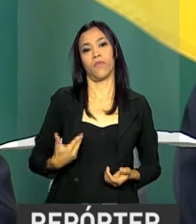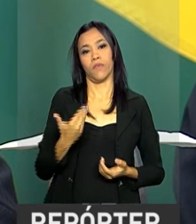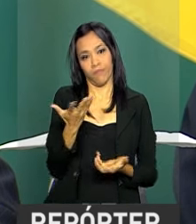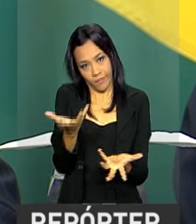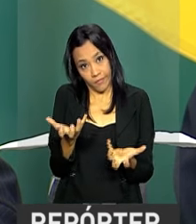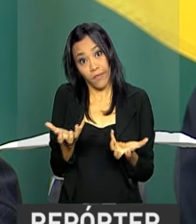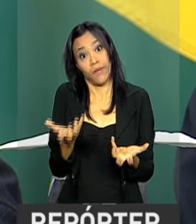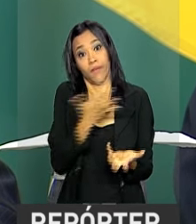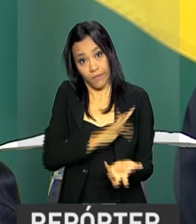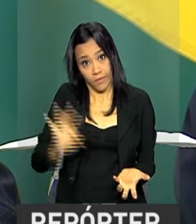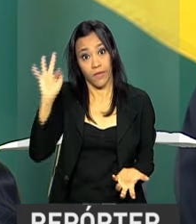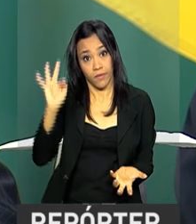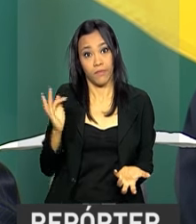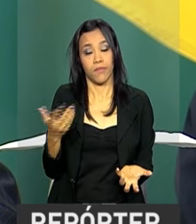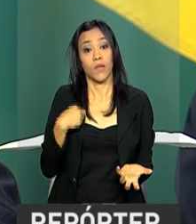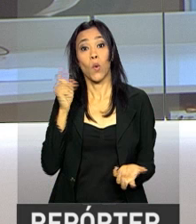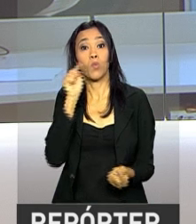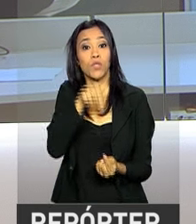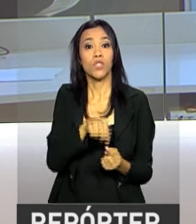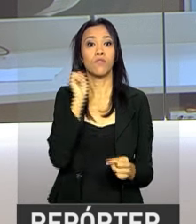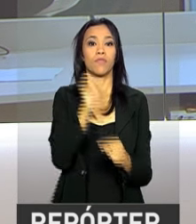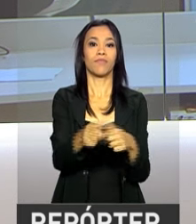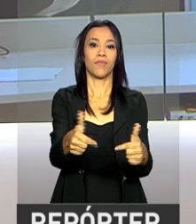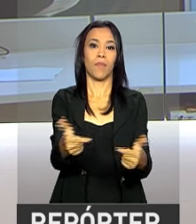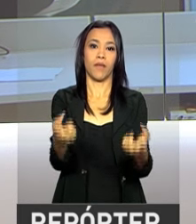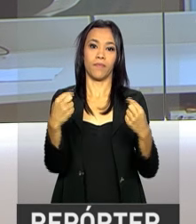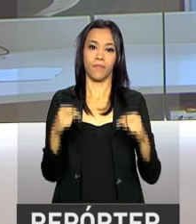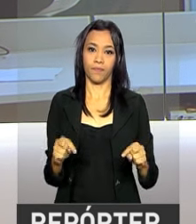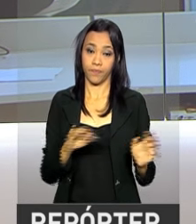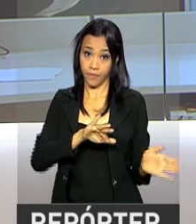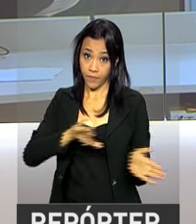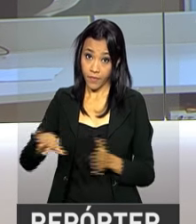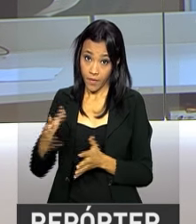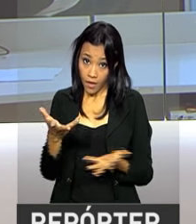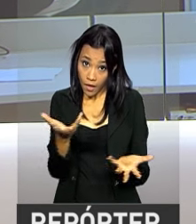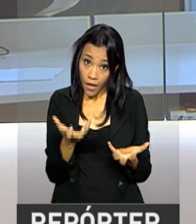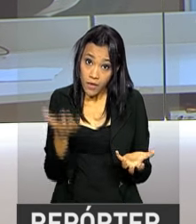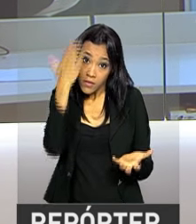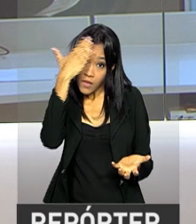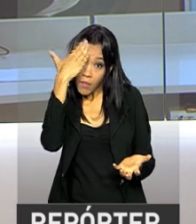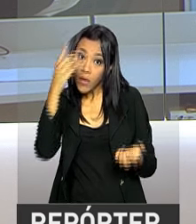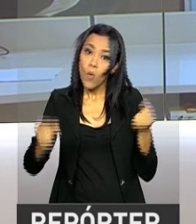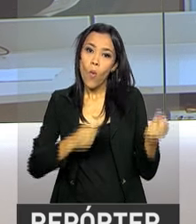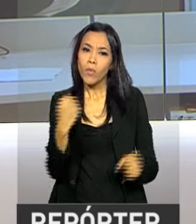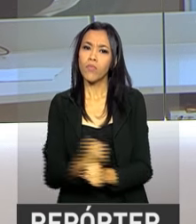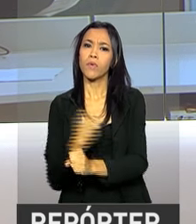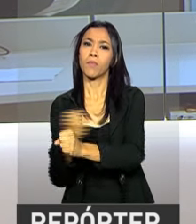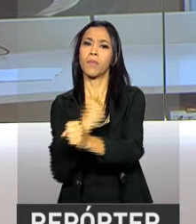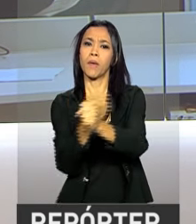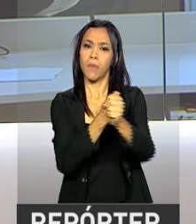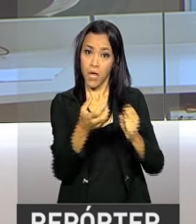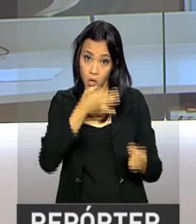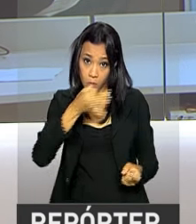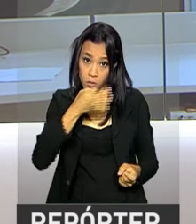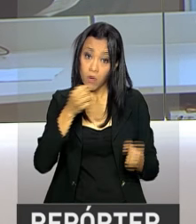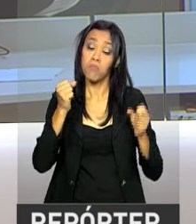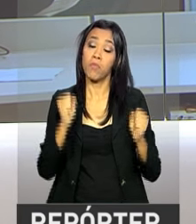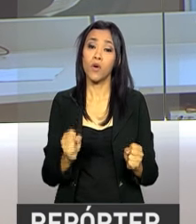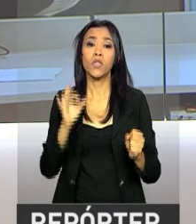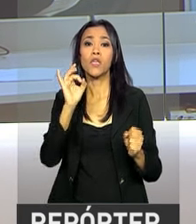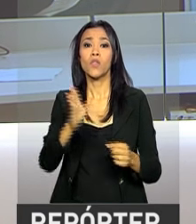gerar e gerar empregos. Quem quiser pode acompanhar o andamento das obras e dar sugestões.